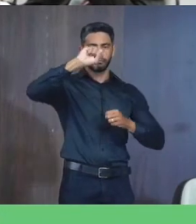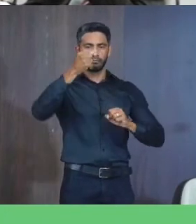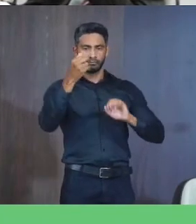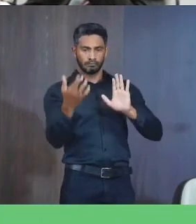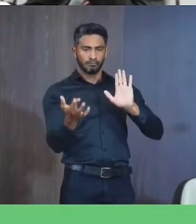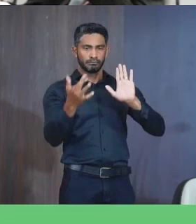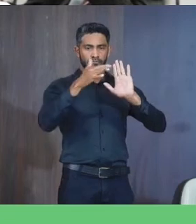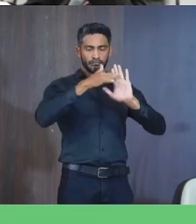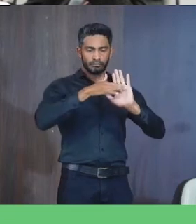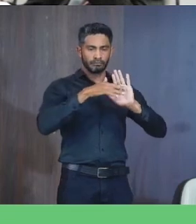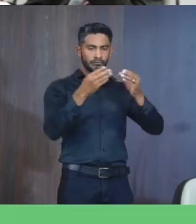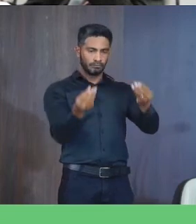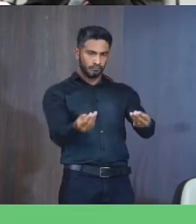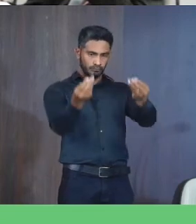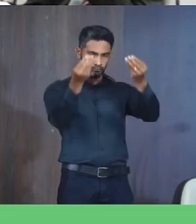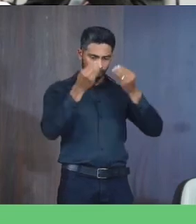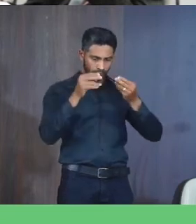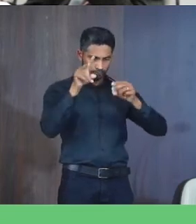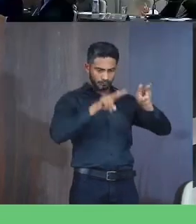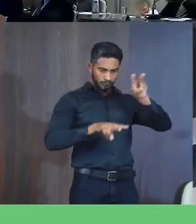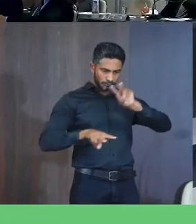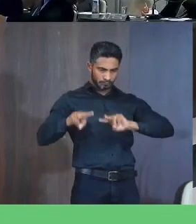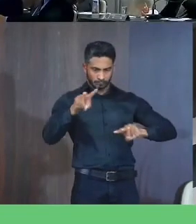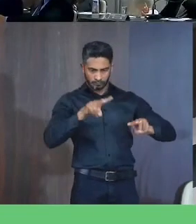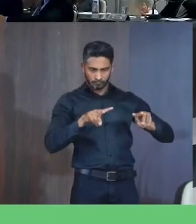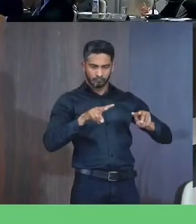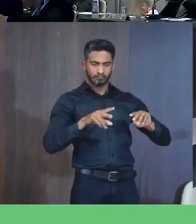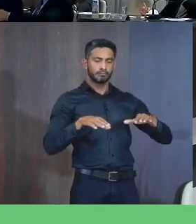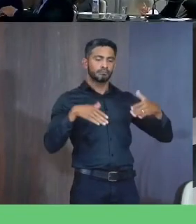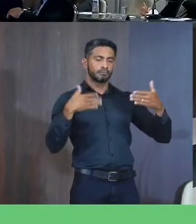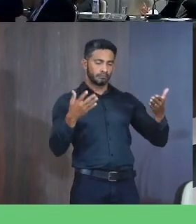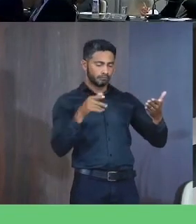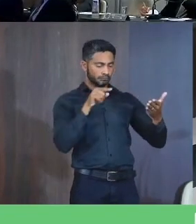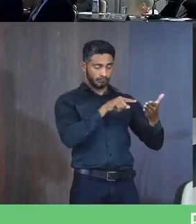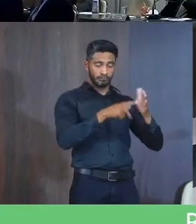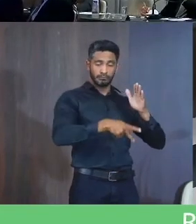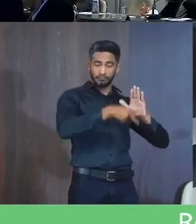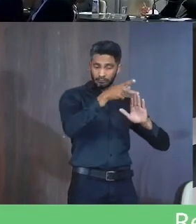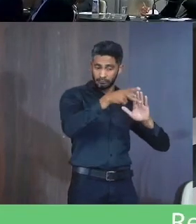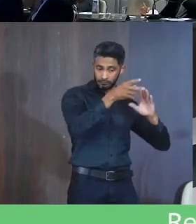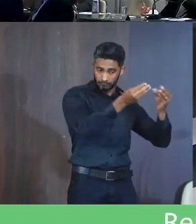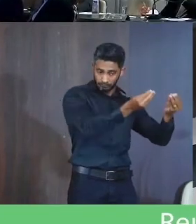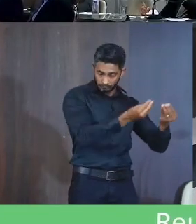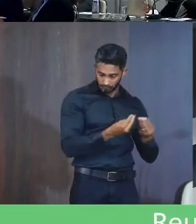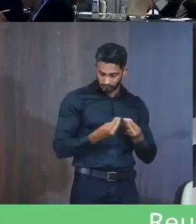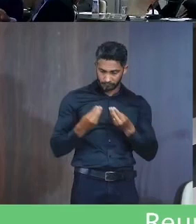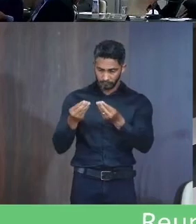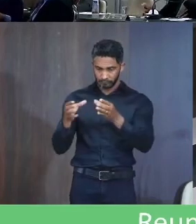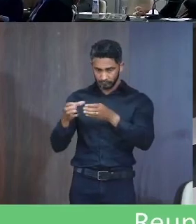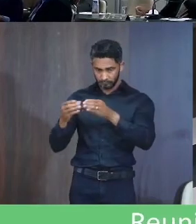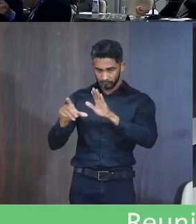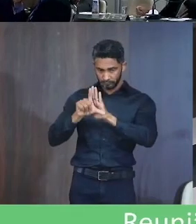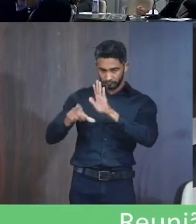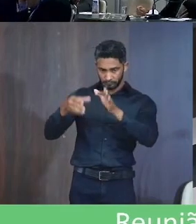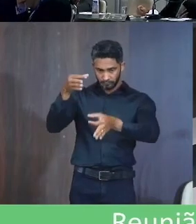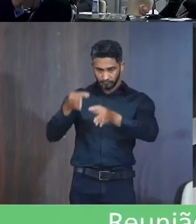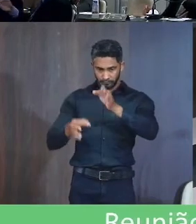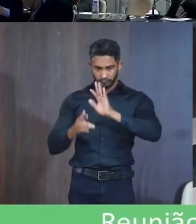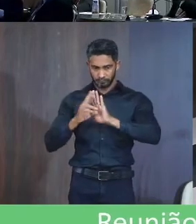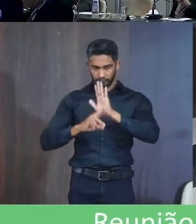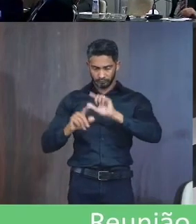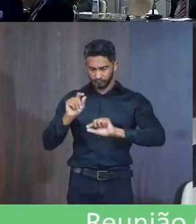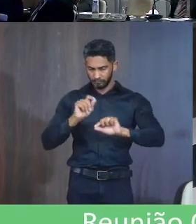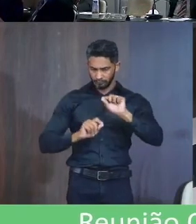interno Desta casa Veio o projeto Para análise Vem agora O projeto A comissão De legislação Justiça Redação